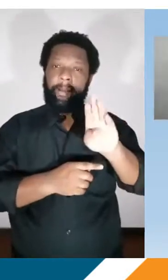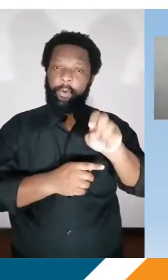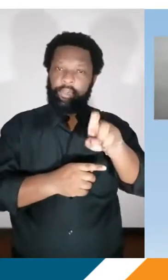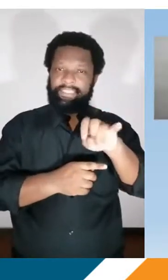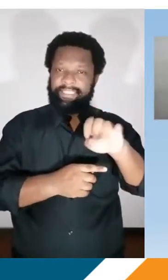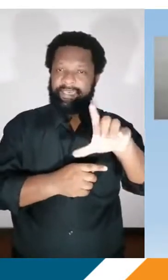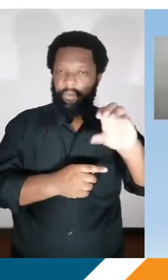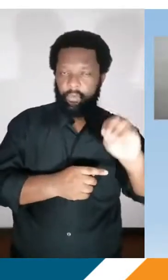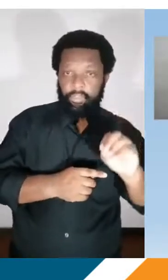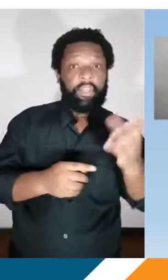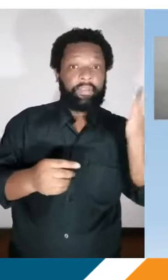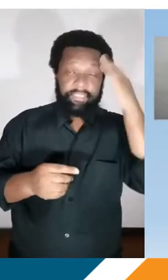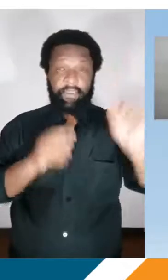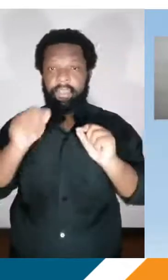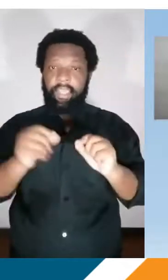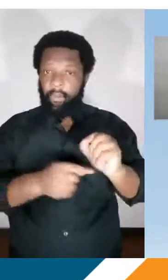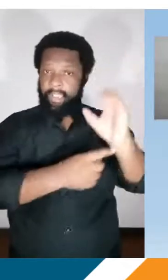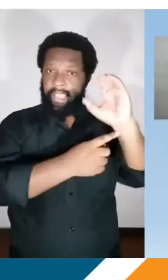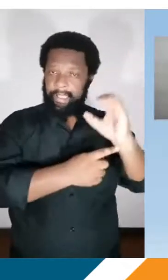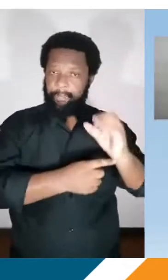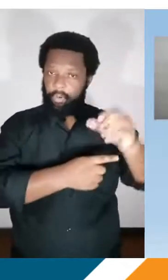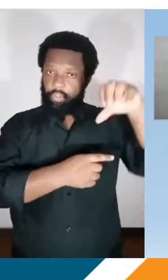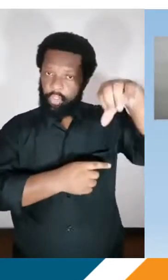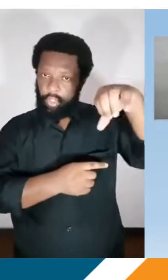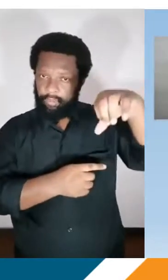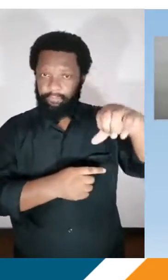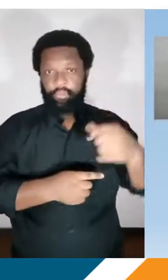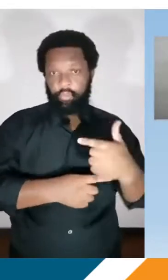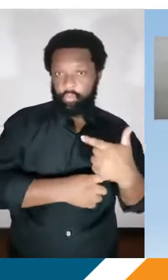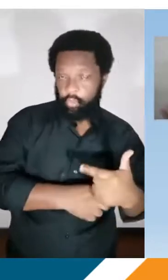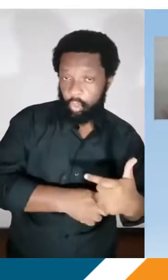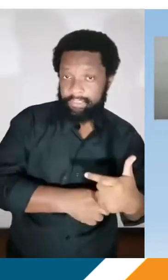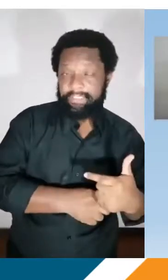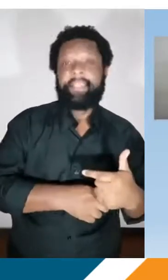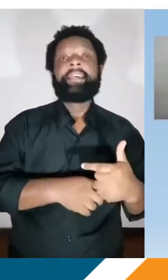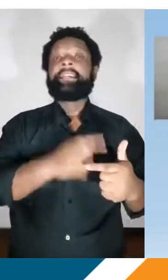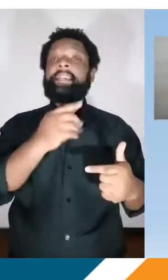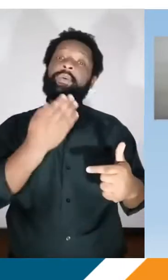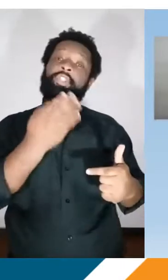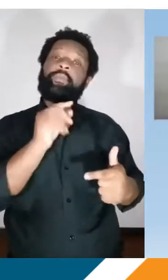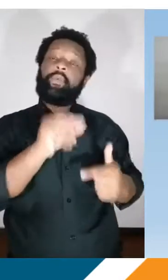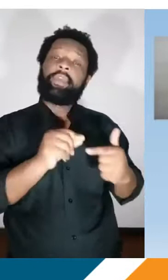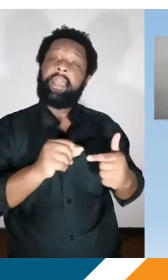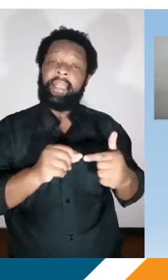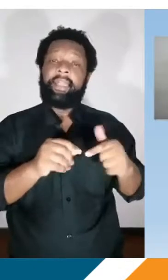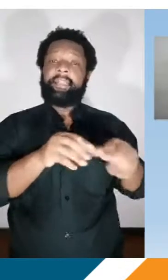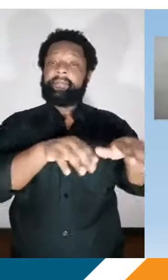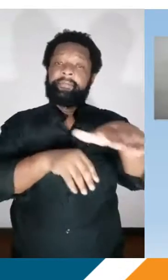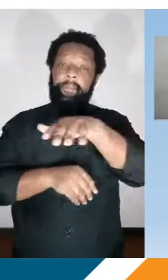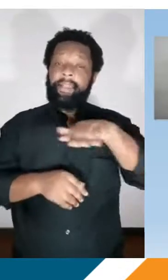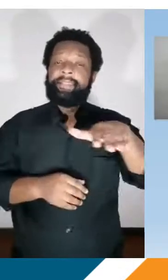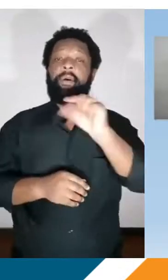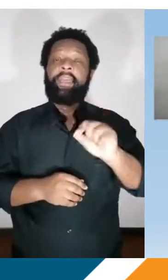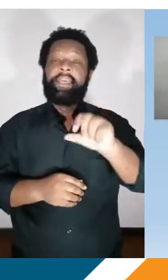carboxílico. Então, nessa situação, eu sei que tanto o carbono 9 quanto o 12 vão ser que tipo de de conformação